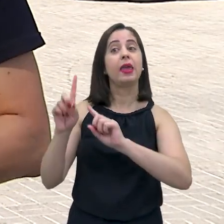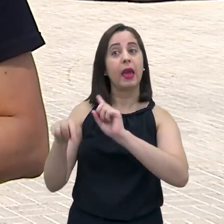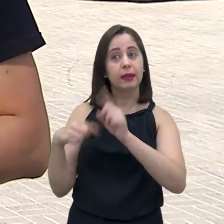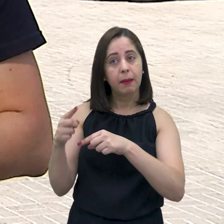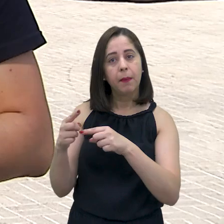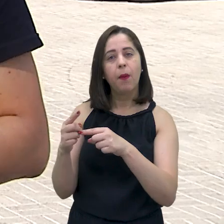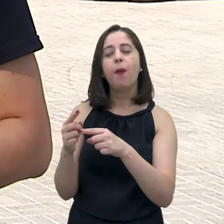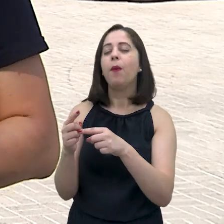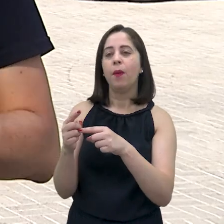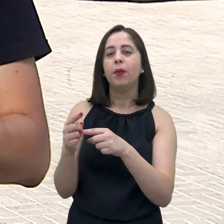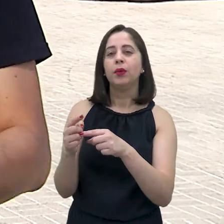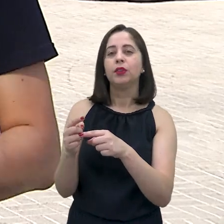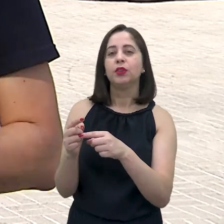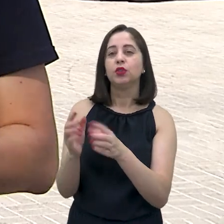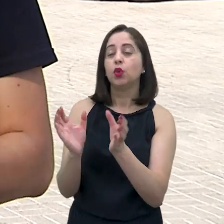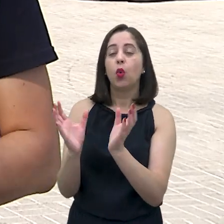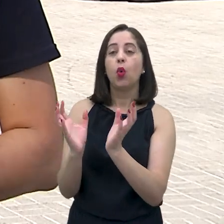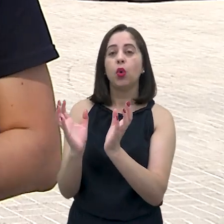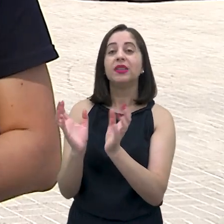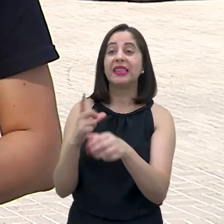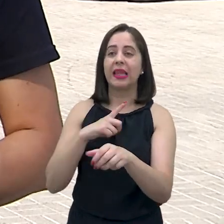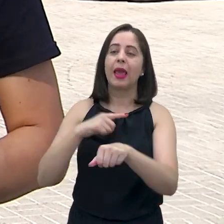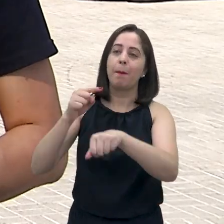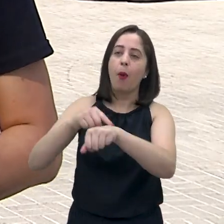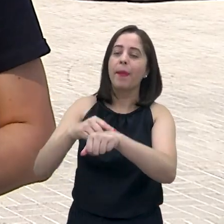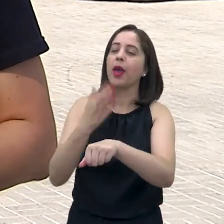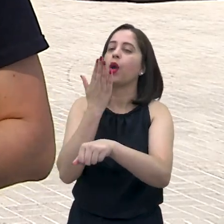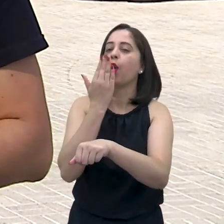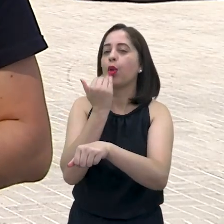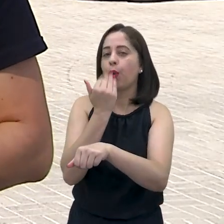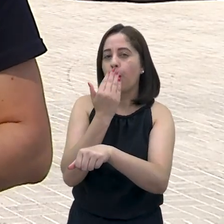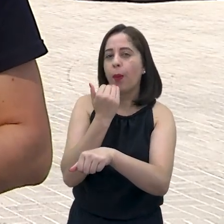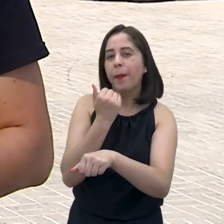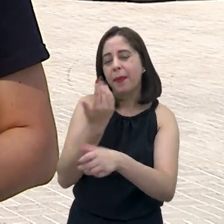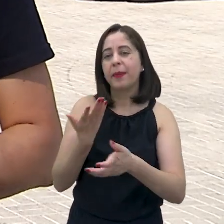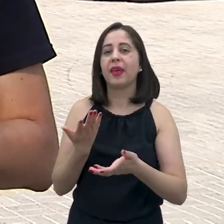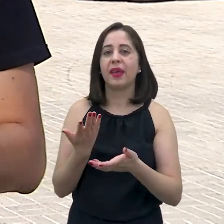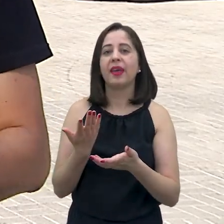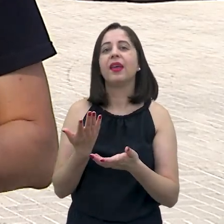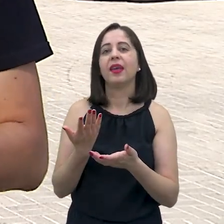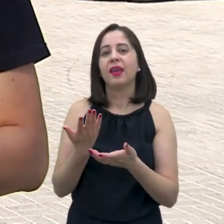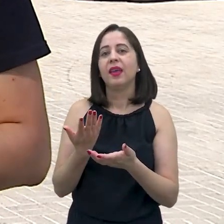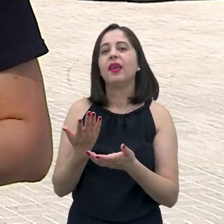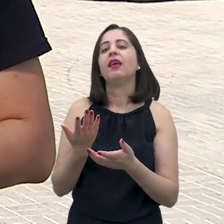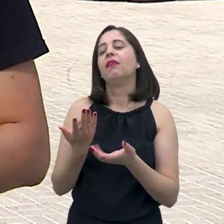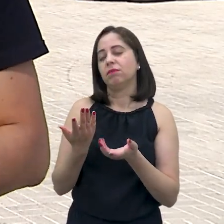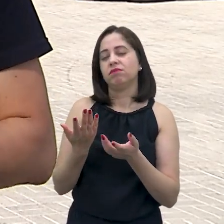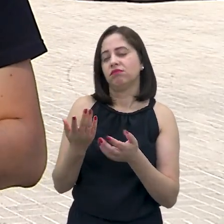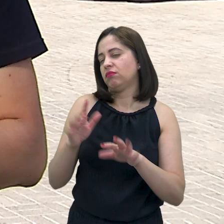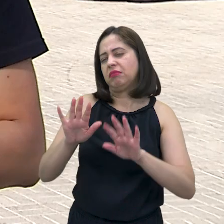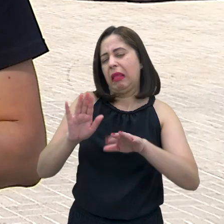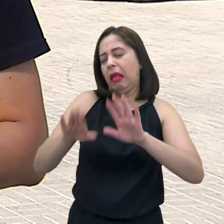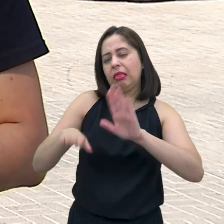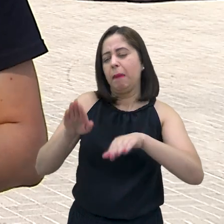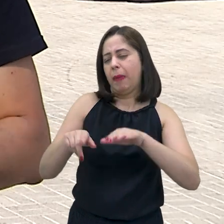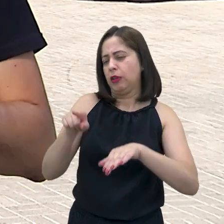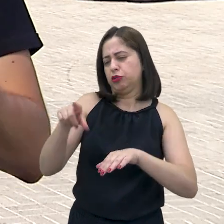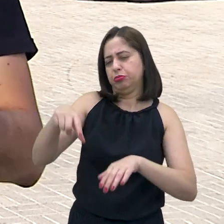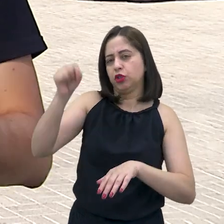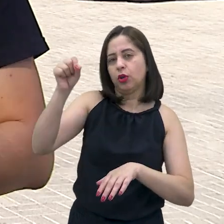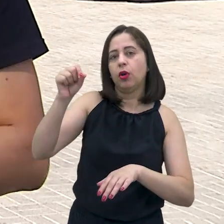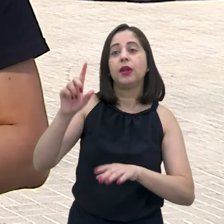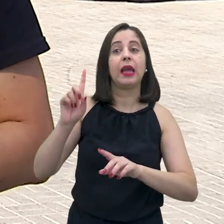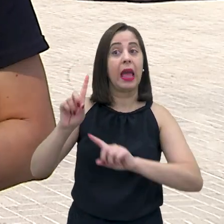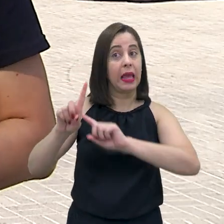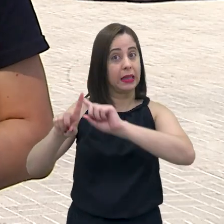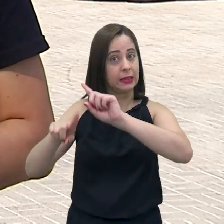E aí as equipes têm um momento também para se alimentar, né? Alguns ali com alimentação pós-treino, alguma coisa desse tipo,